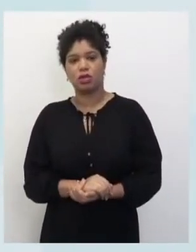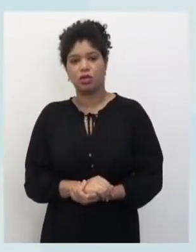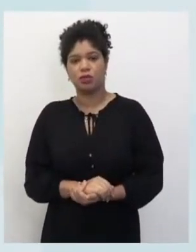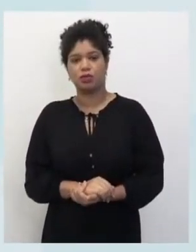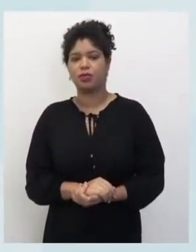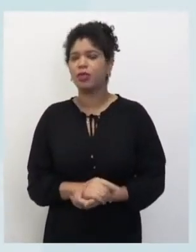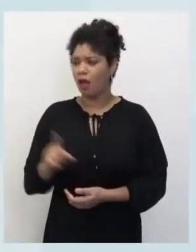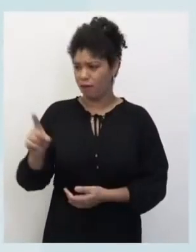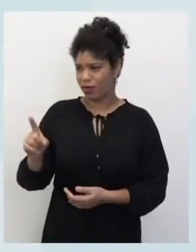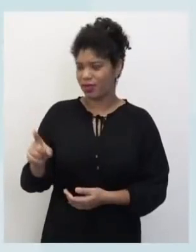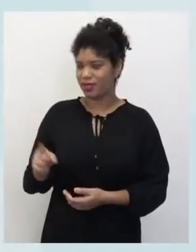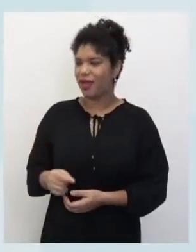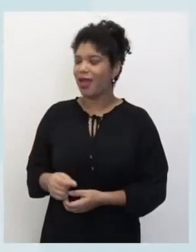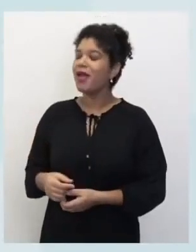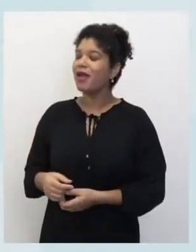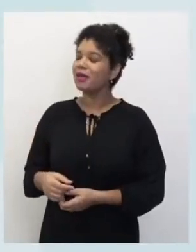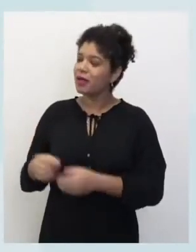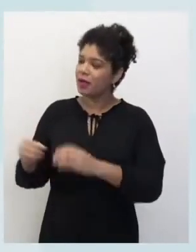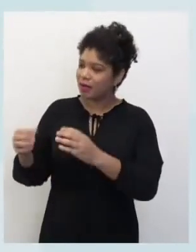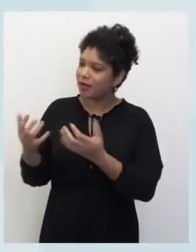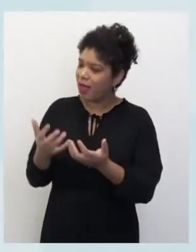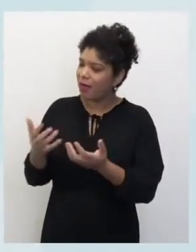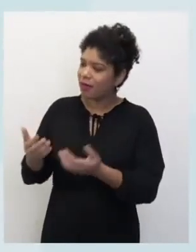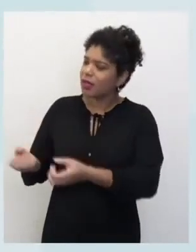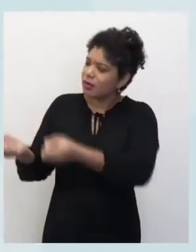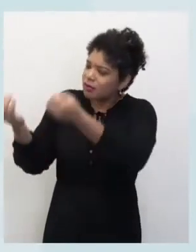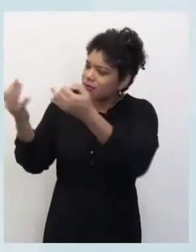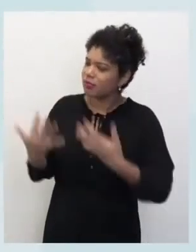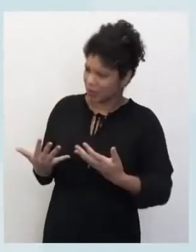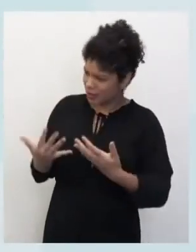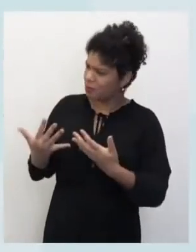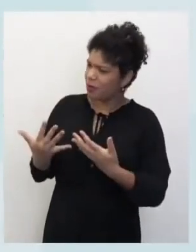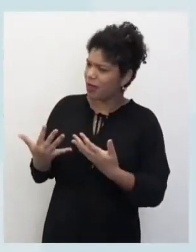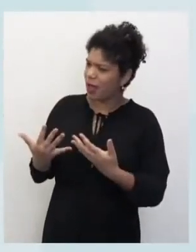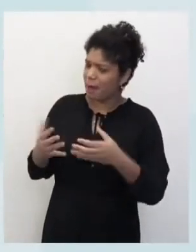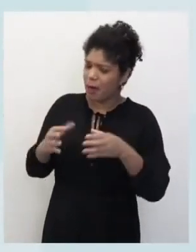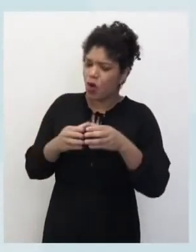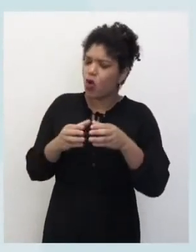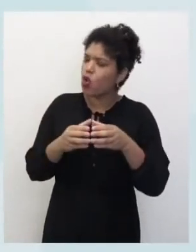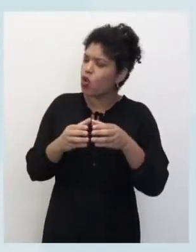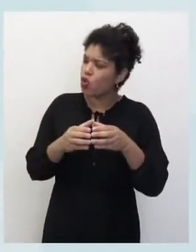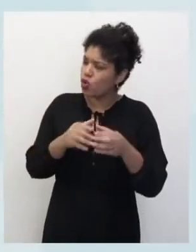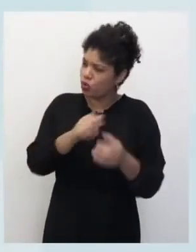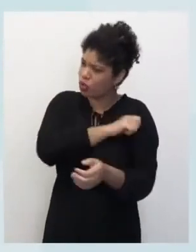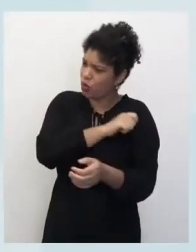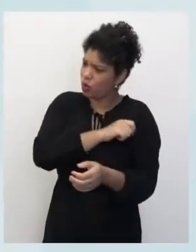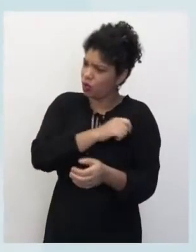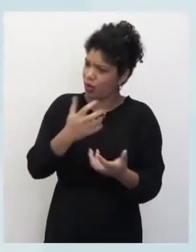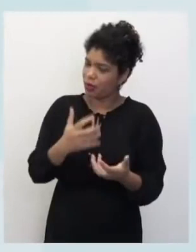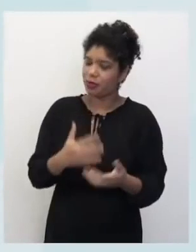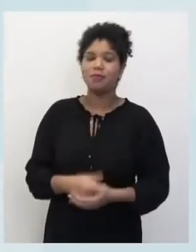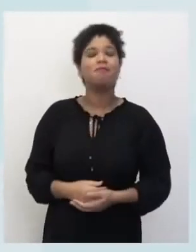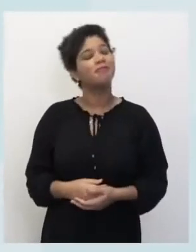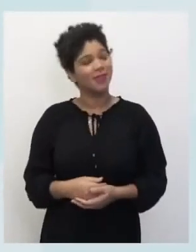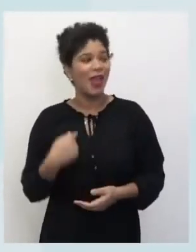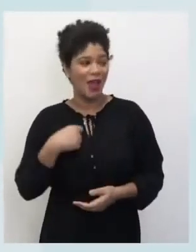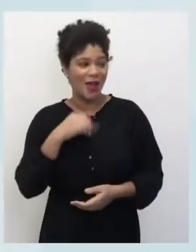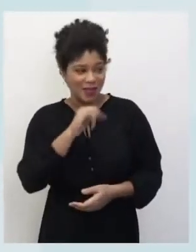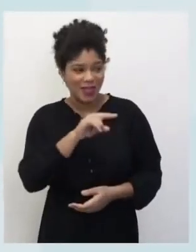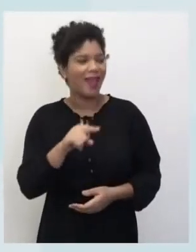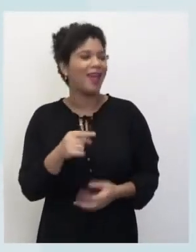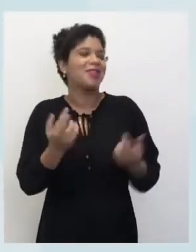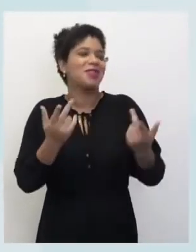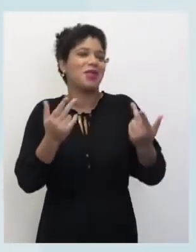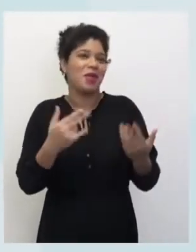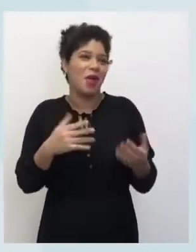O senhor gostaria de deixar uma mensagem aos estudantes? Direi o mesmo que digo aos meus alunos.